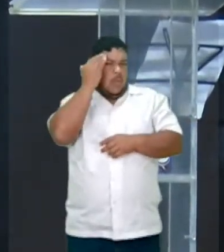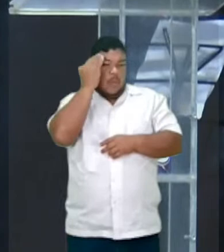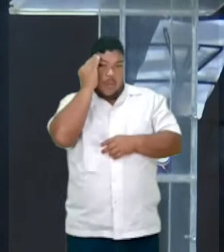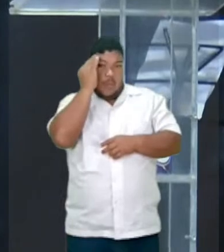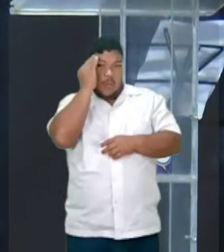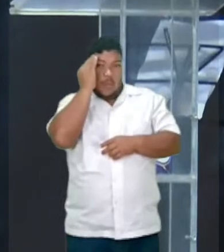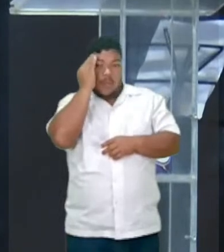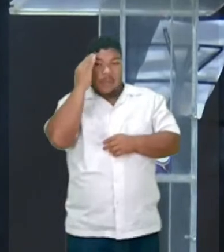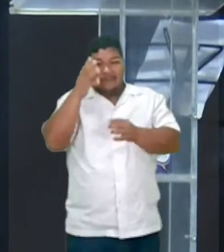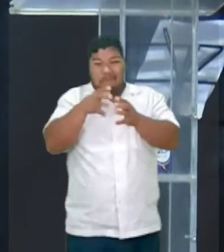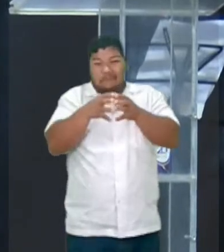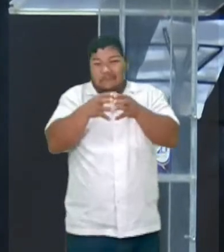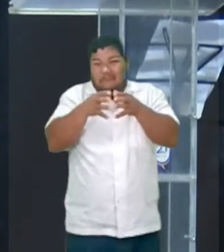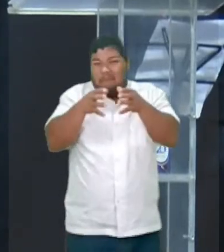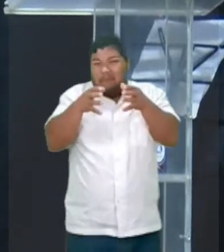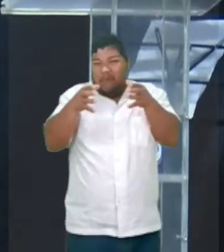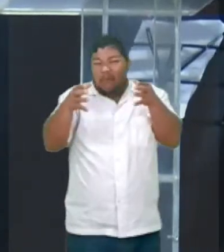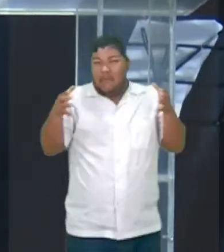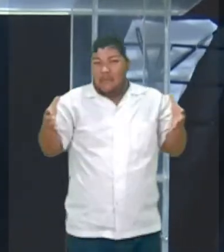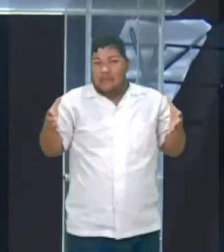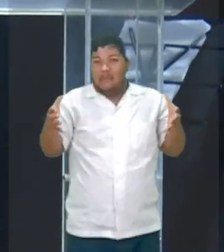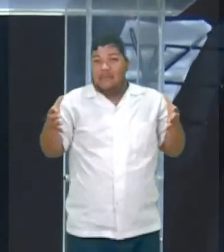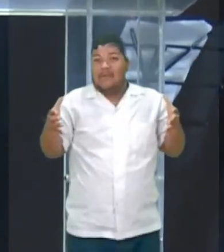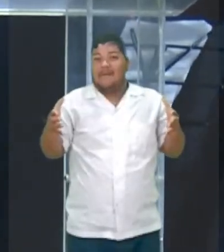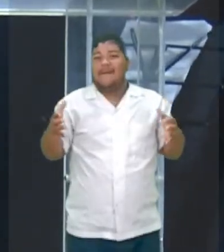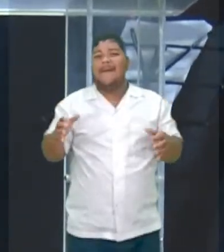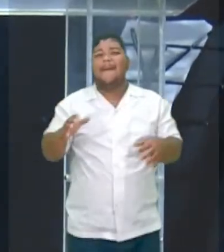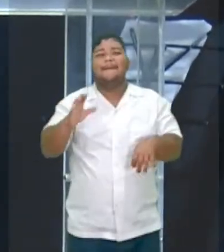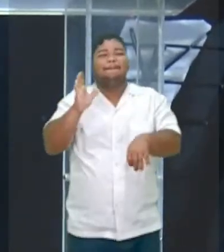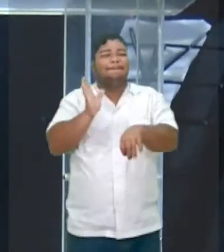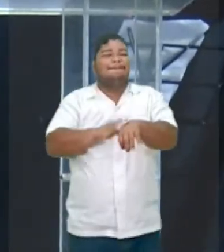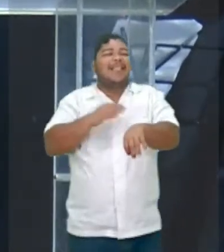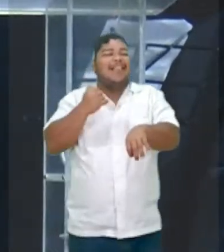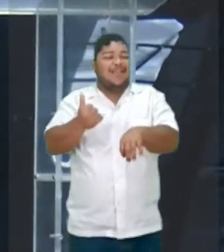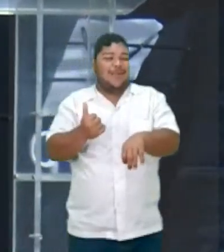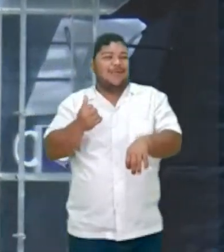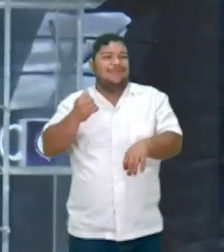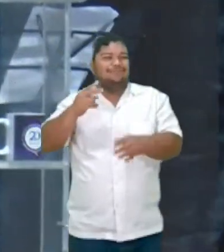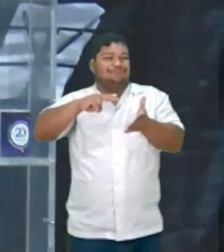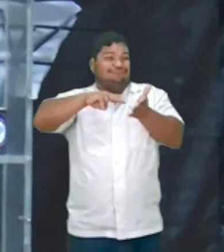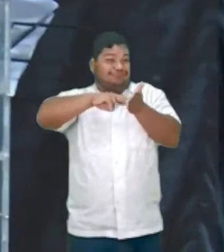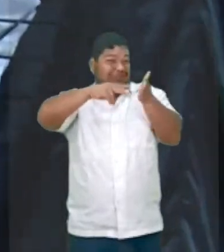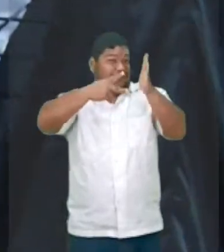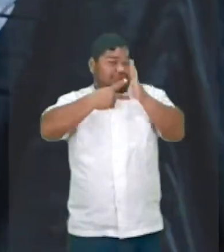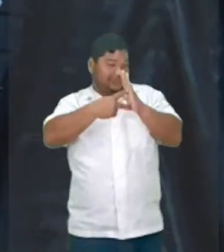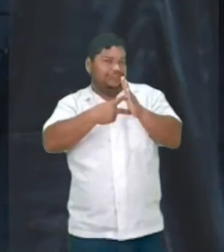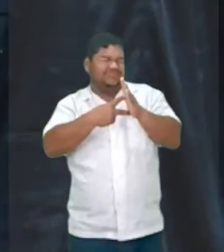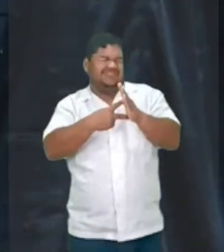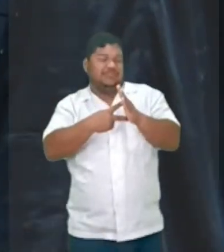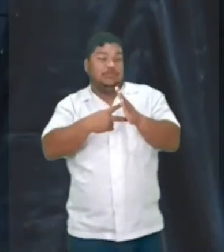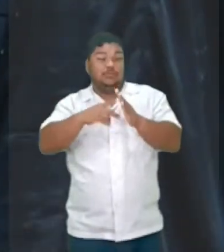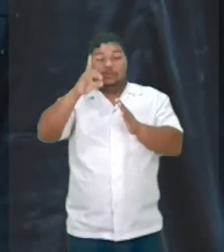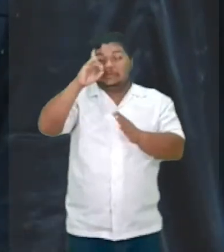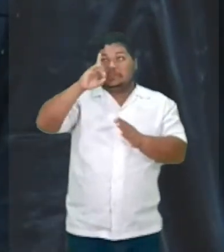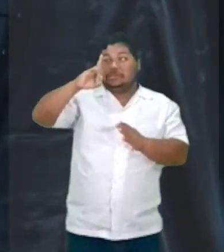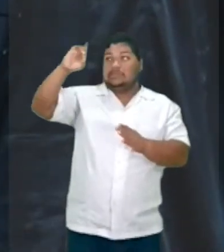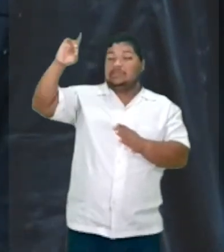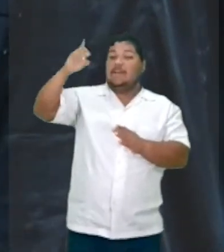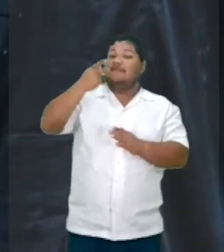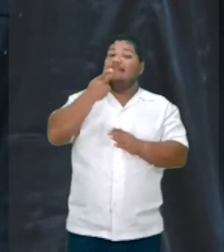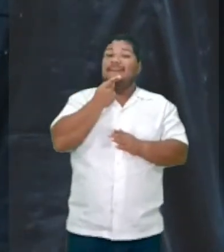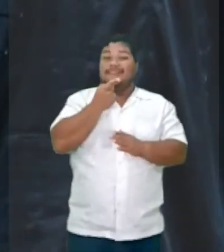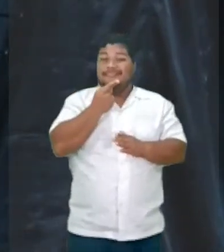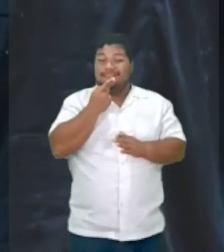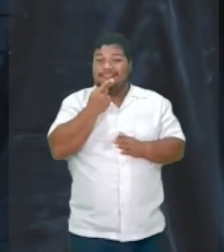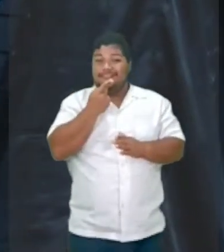muito maior e muito mais significativa do que Deus está falando aqui através